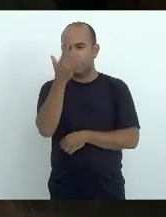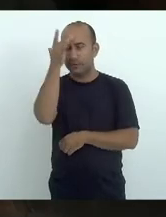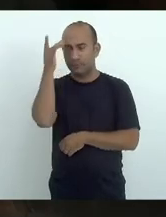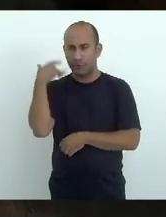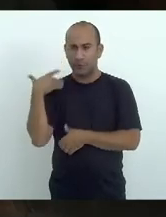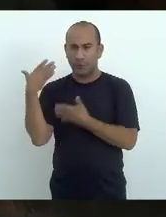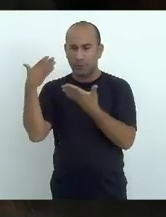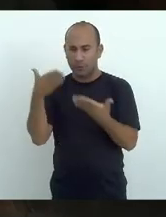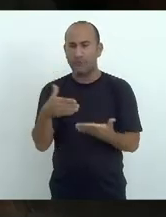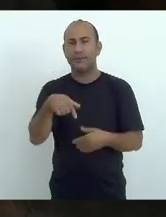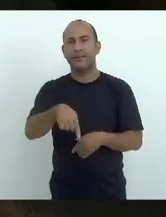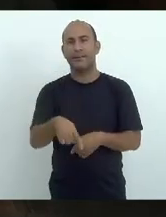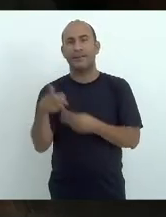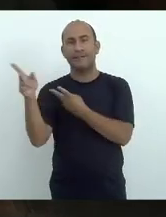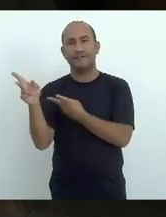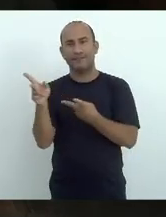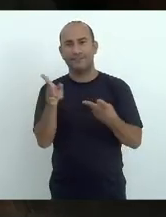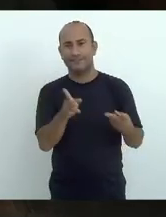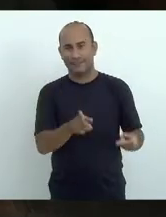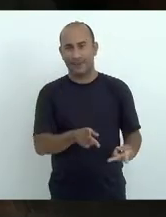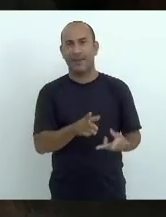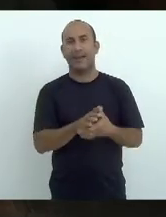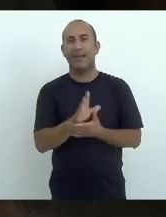Cláudio Caguinho, nosso querido